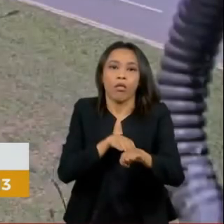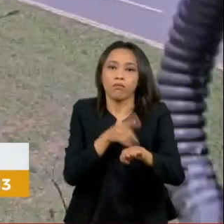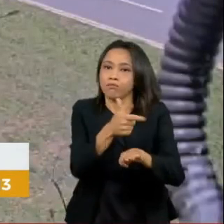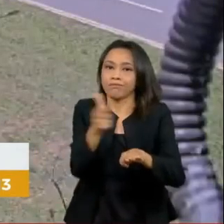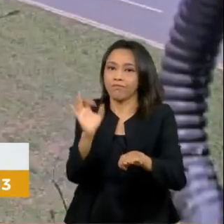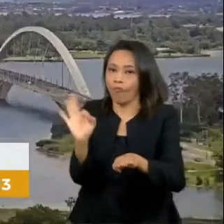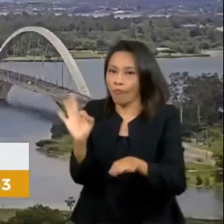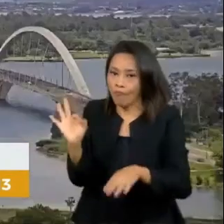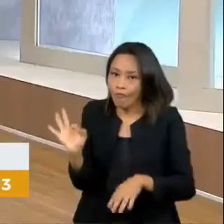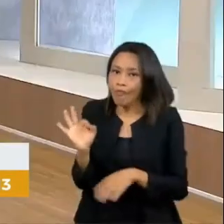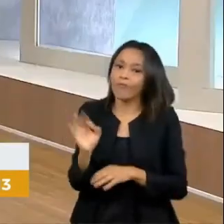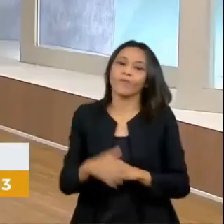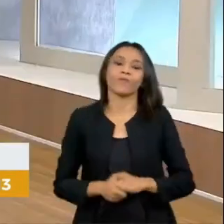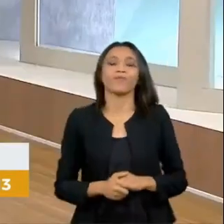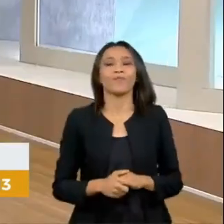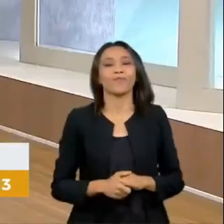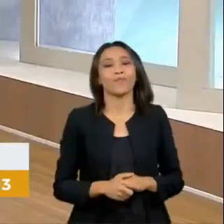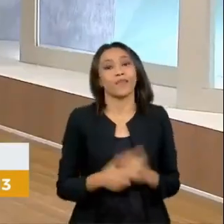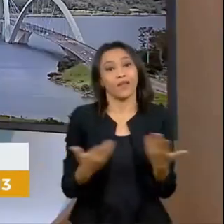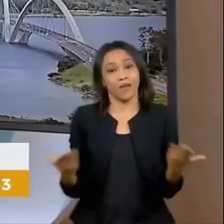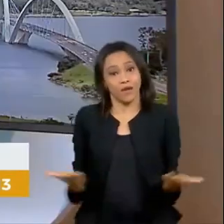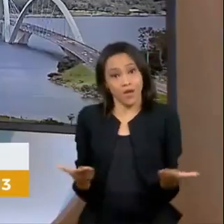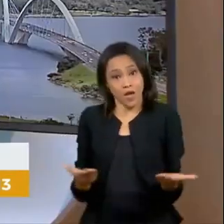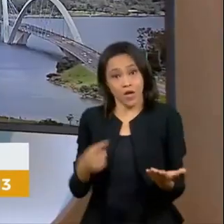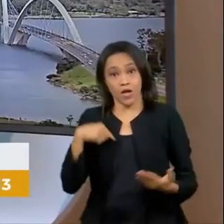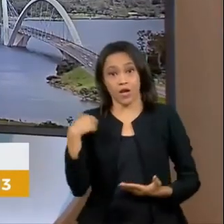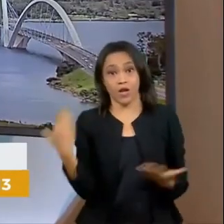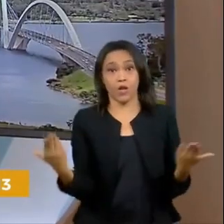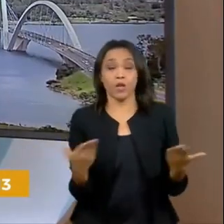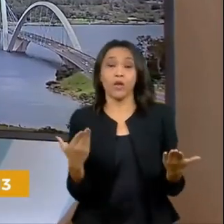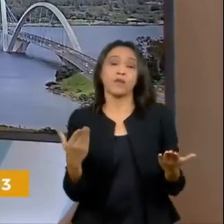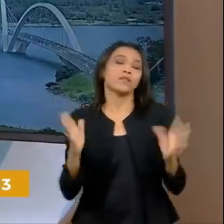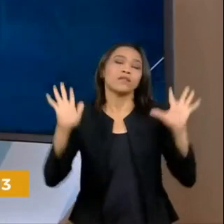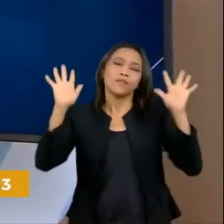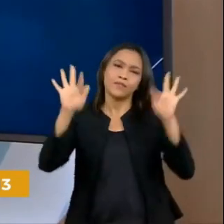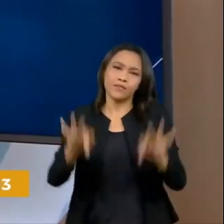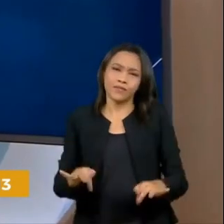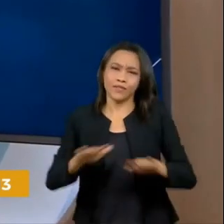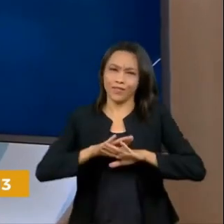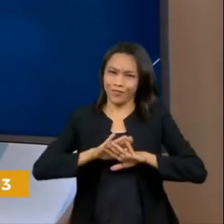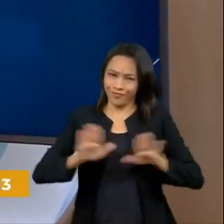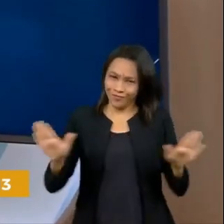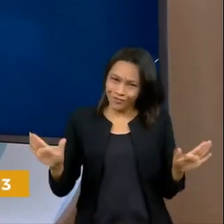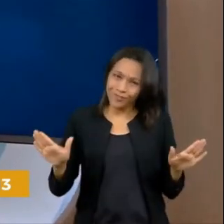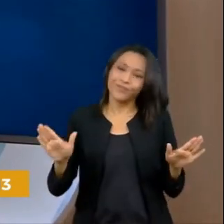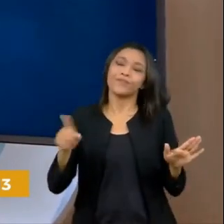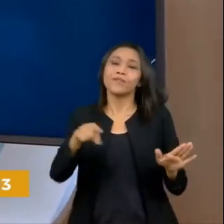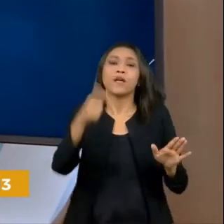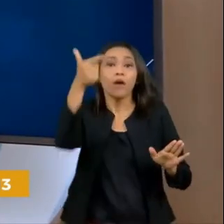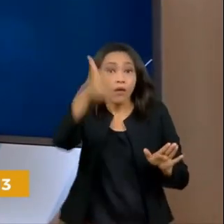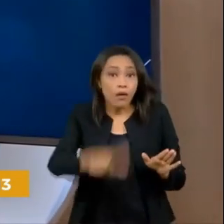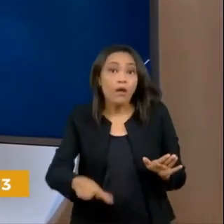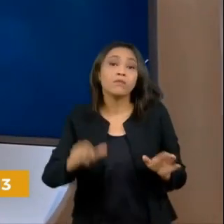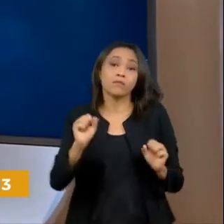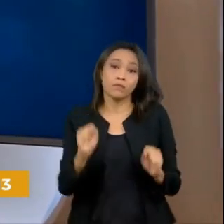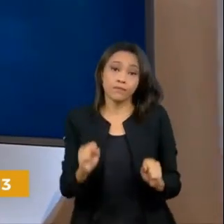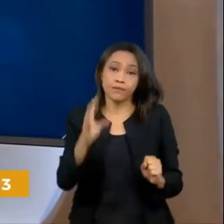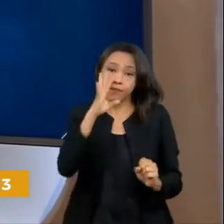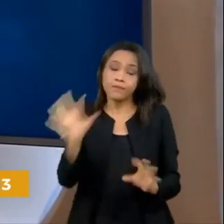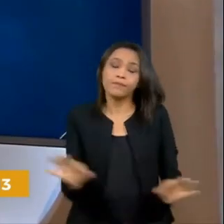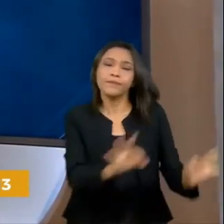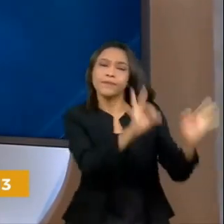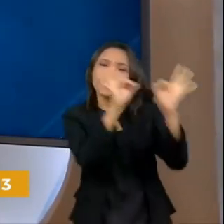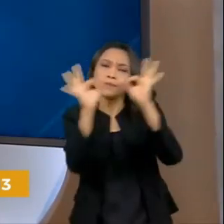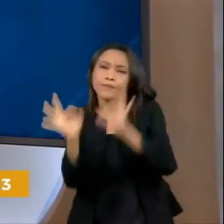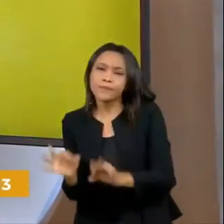E agora, o nosso Repórter DF de hoje está chegando ao fim. Lembrando que você pode rever o programa na íntegra